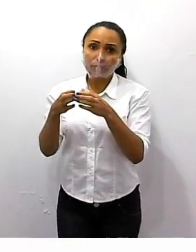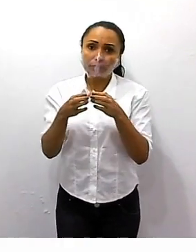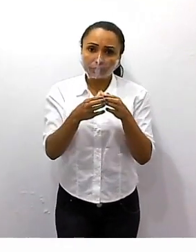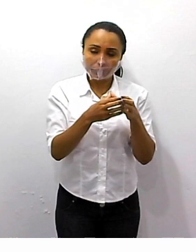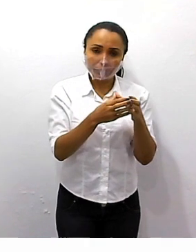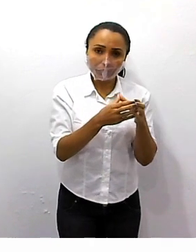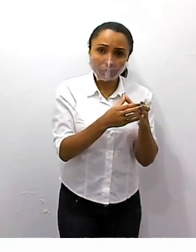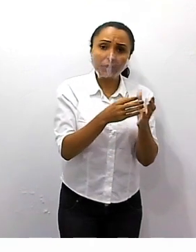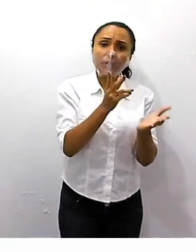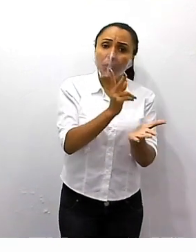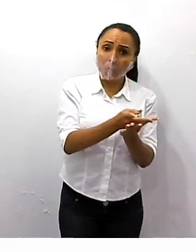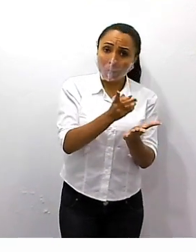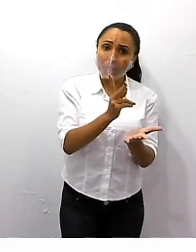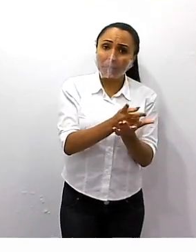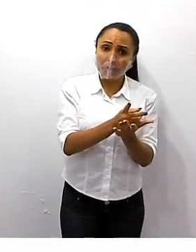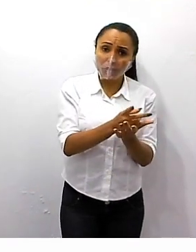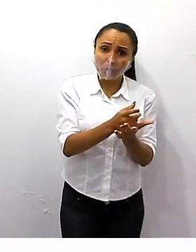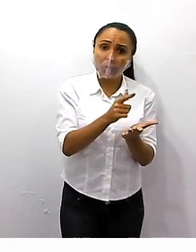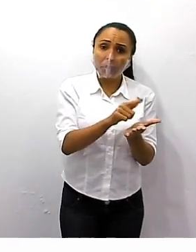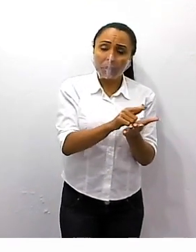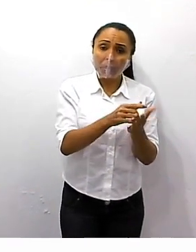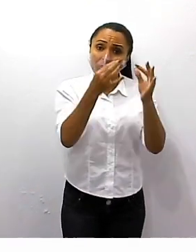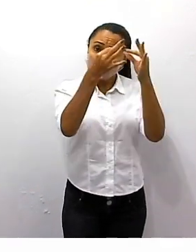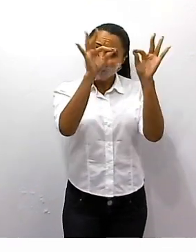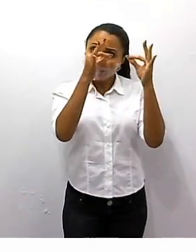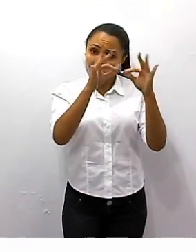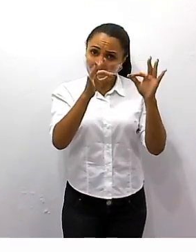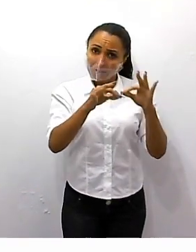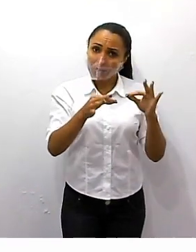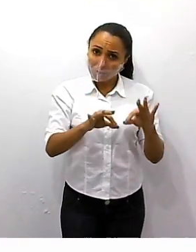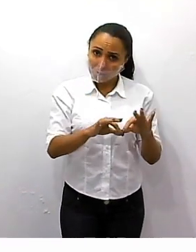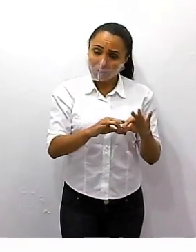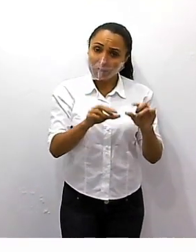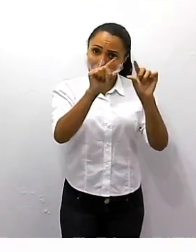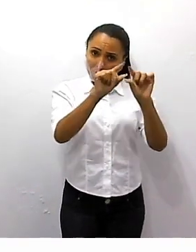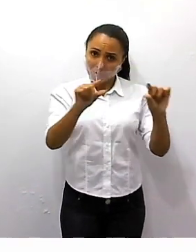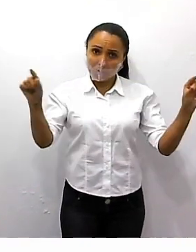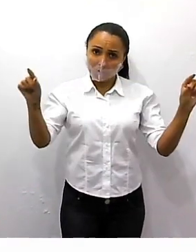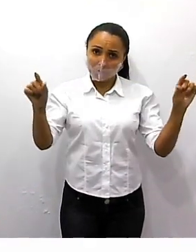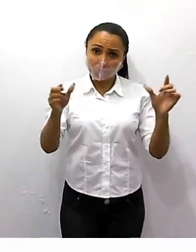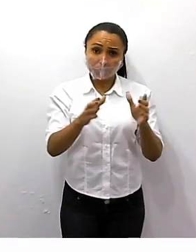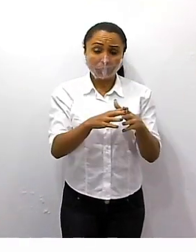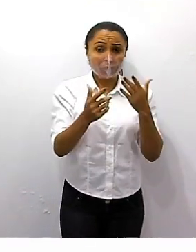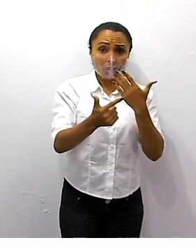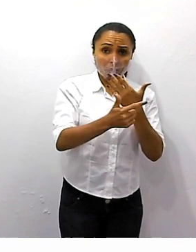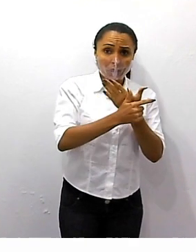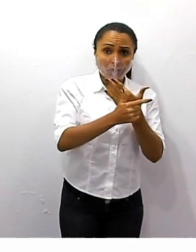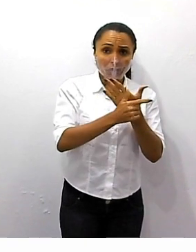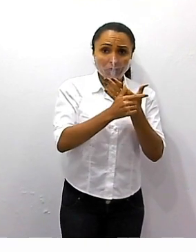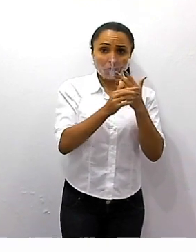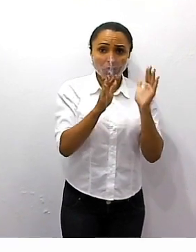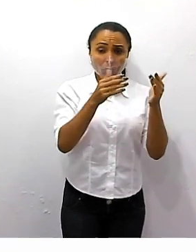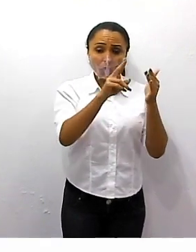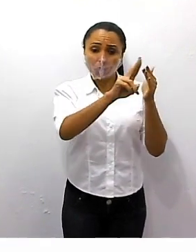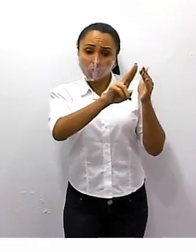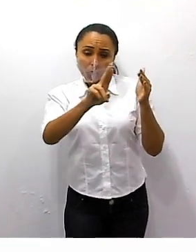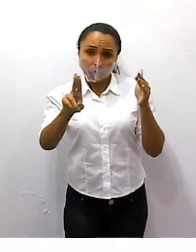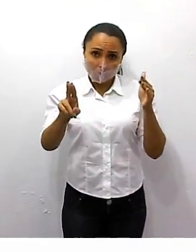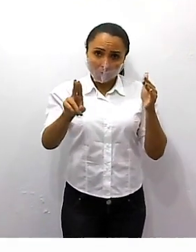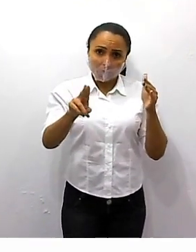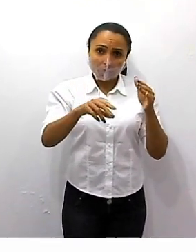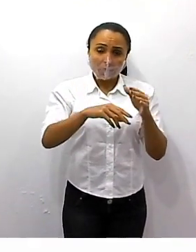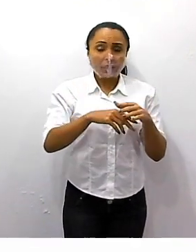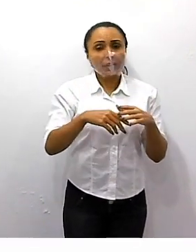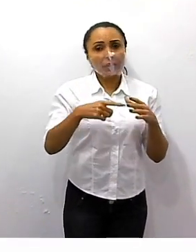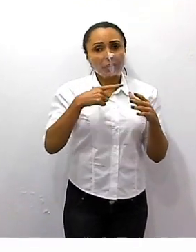o mesmo papel sintático na oração. Não é isso? A função de núcleo nominal. Então, eu tenho